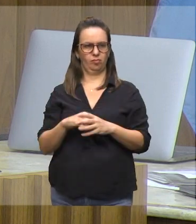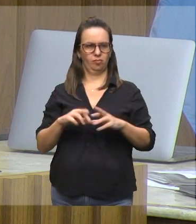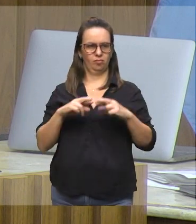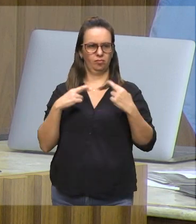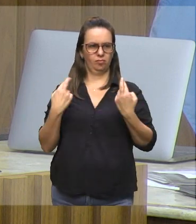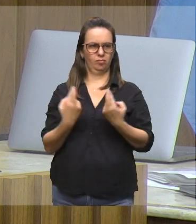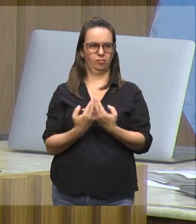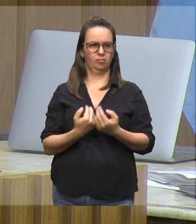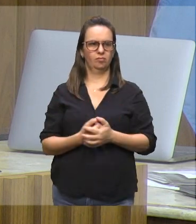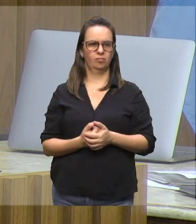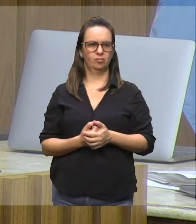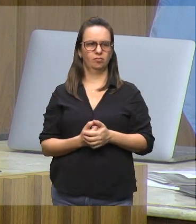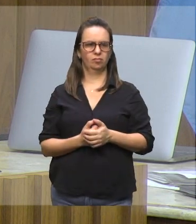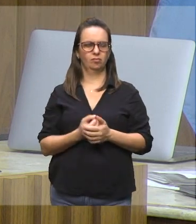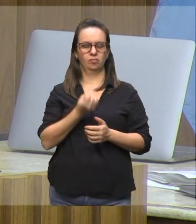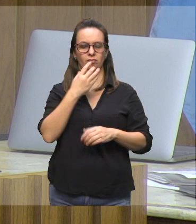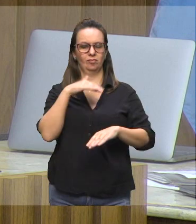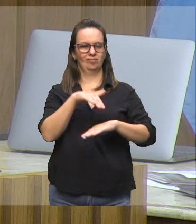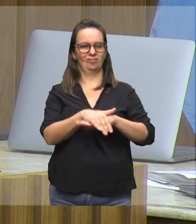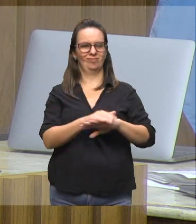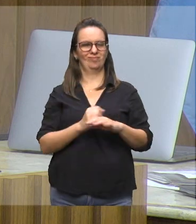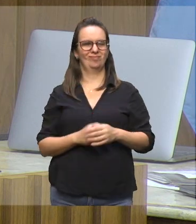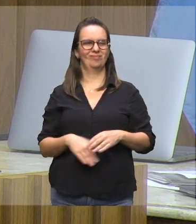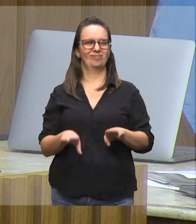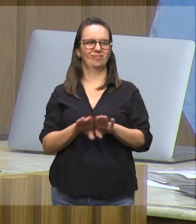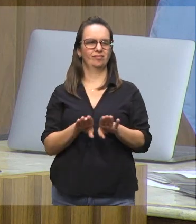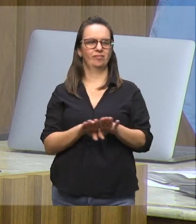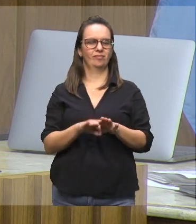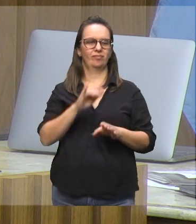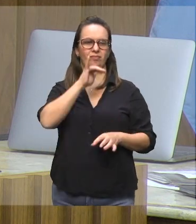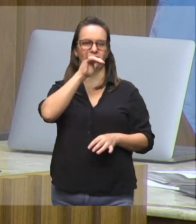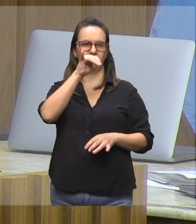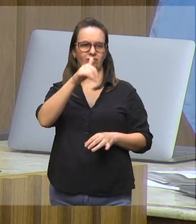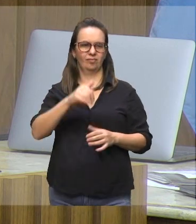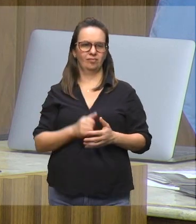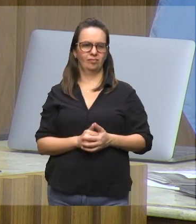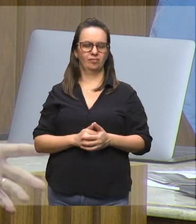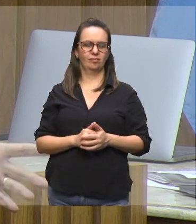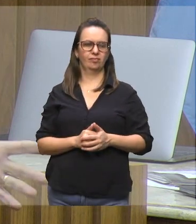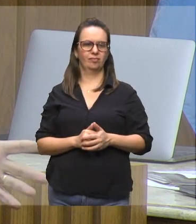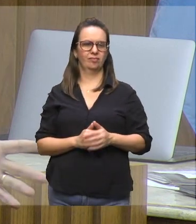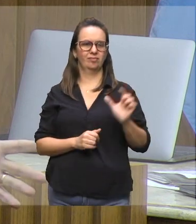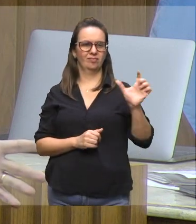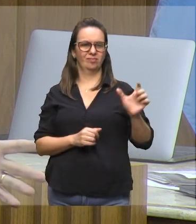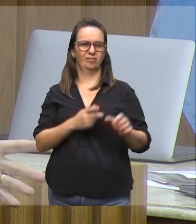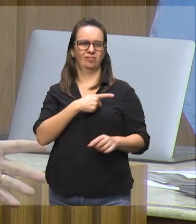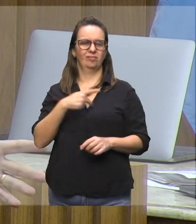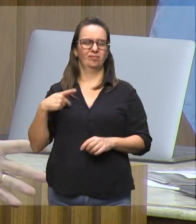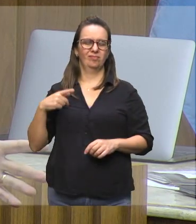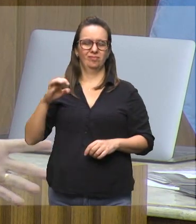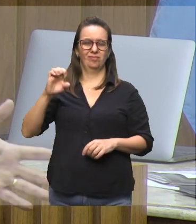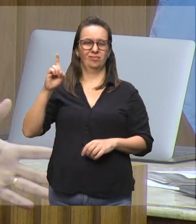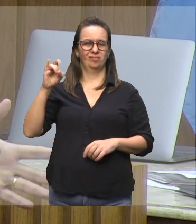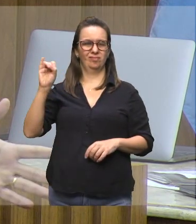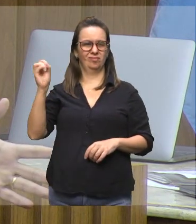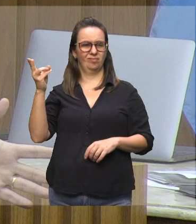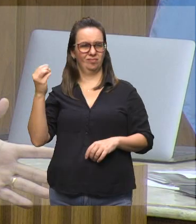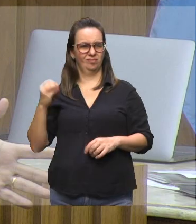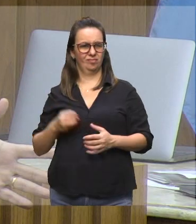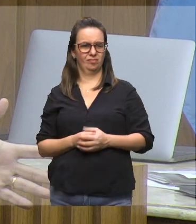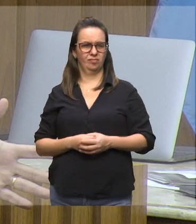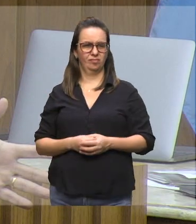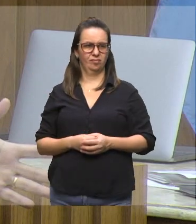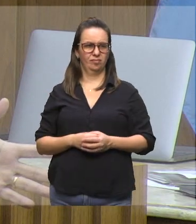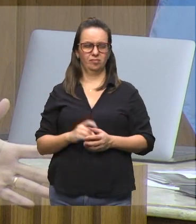do pastor Edinho e aproveitar o assunto que tá sendo discutido aqui. A gente não pode esquecer que nós temos, ou tínhamos, na verdade,